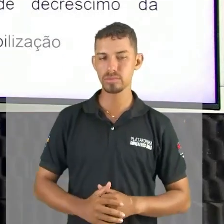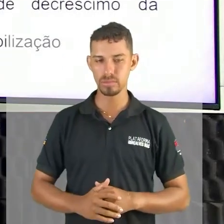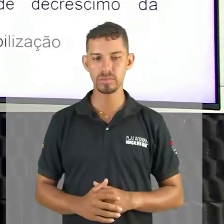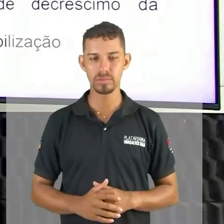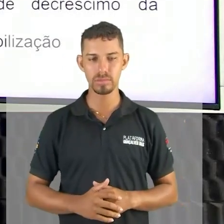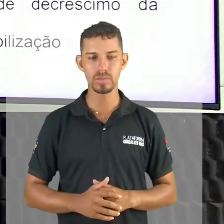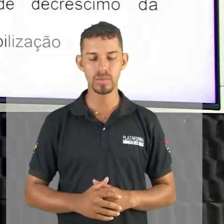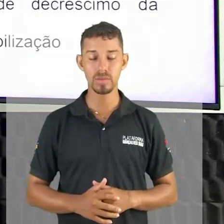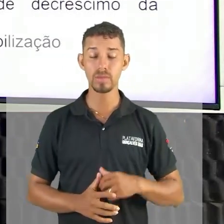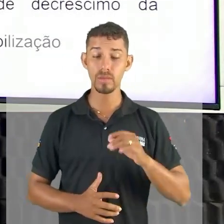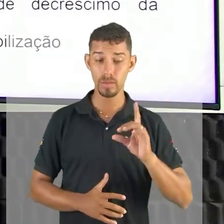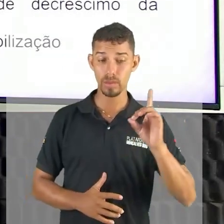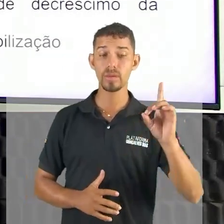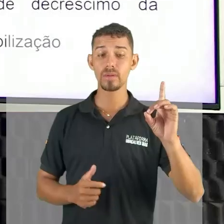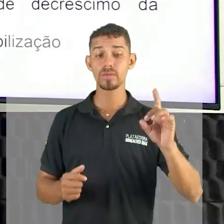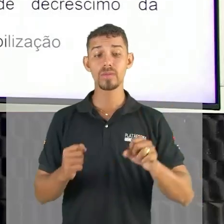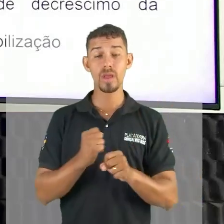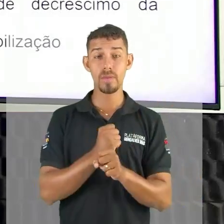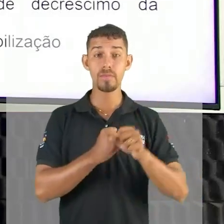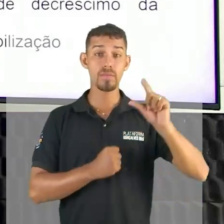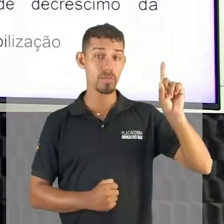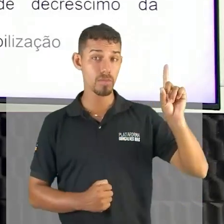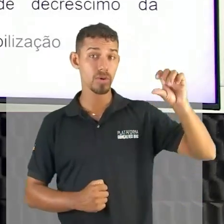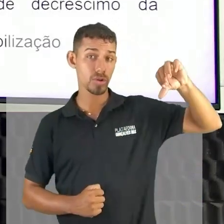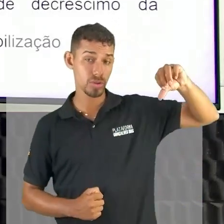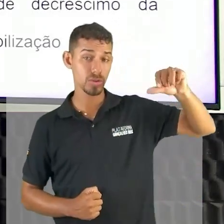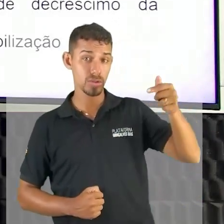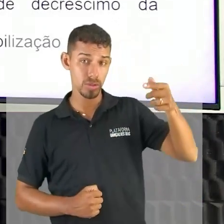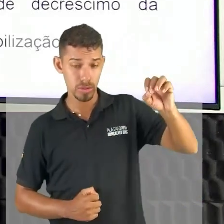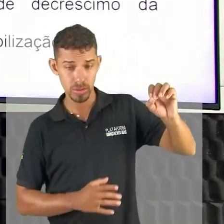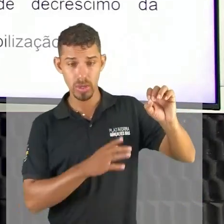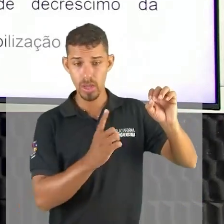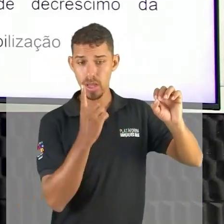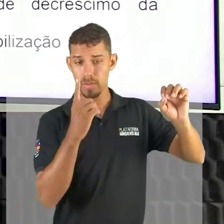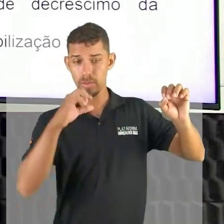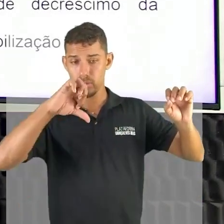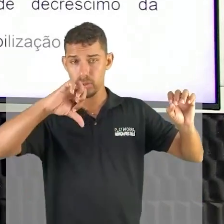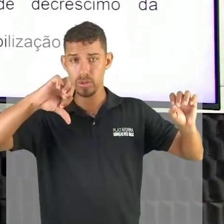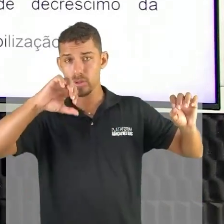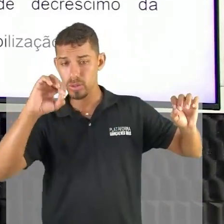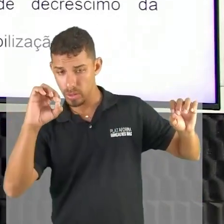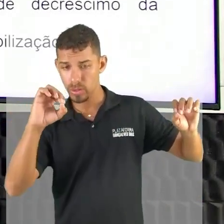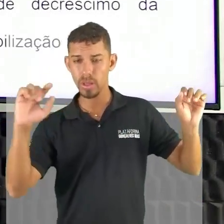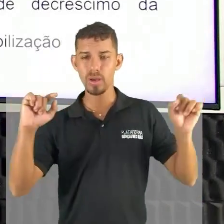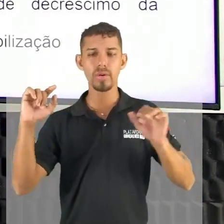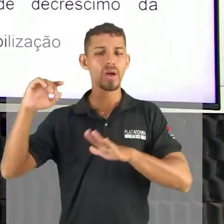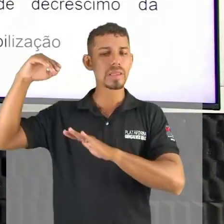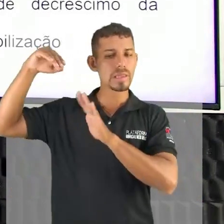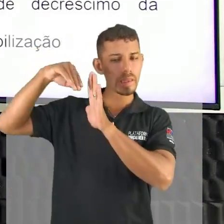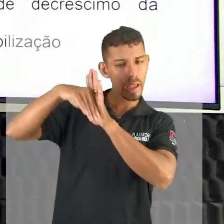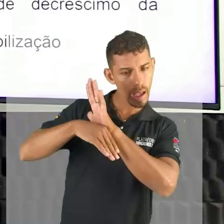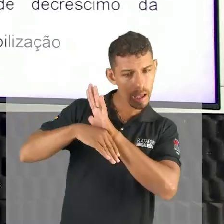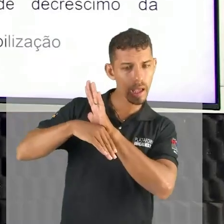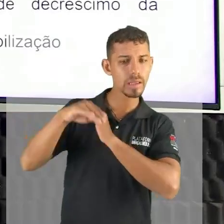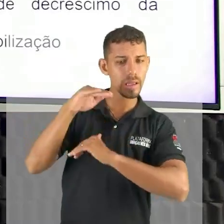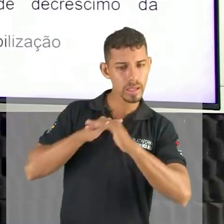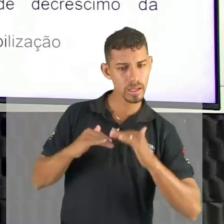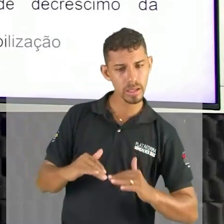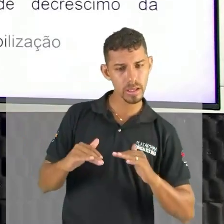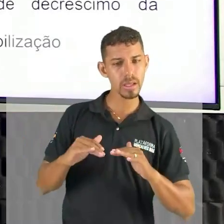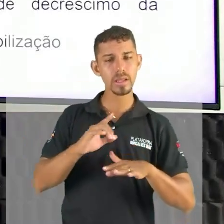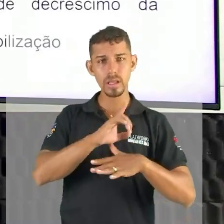recente. D. Dos anos 70 aos anos 90, como de decréscimo da densidade demográfica. Gente, hoje a gente tem